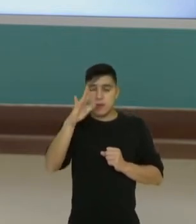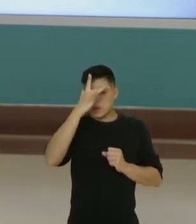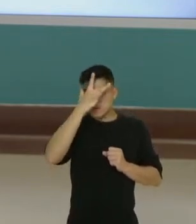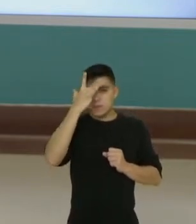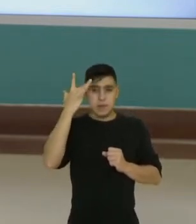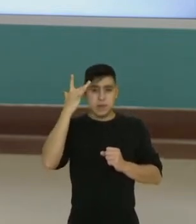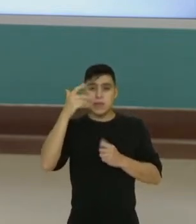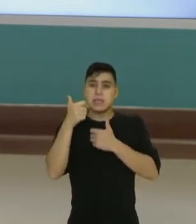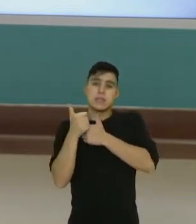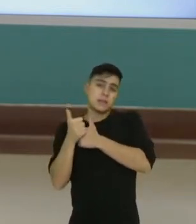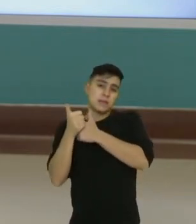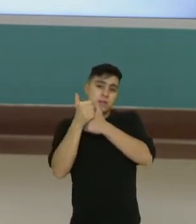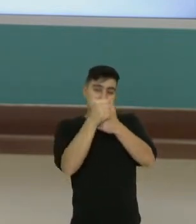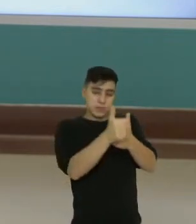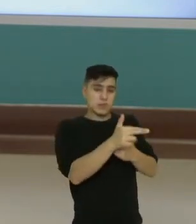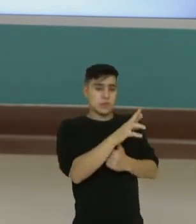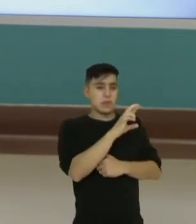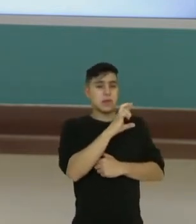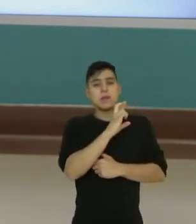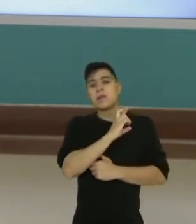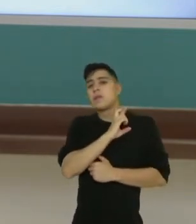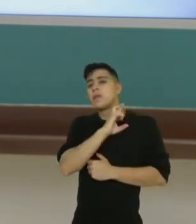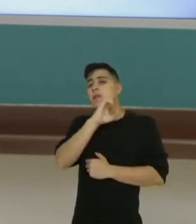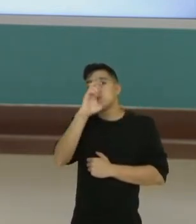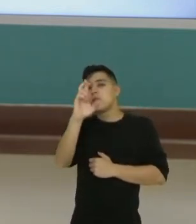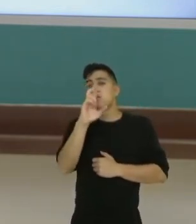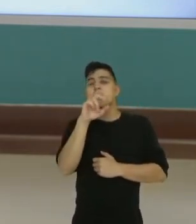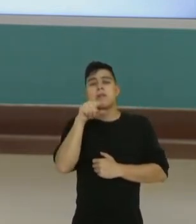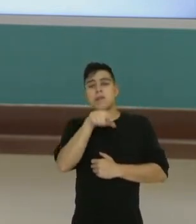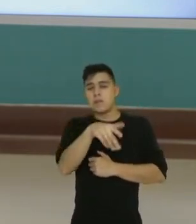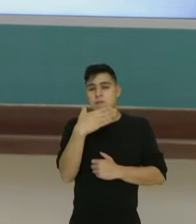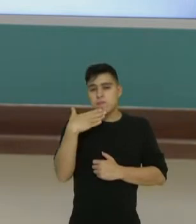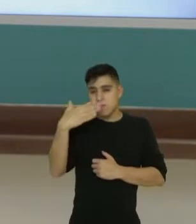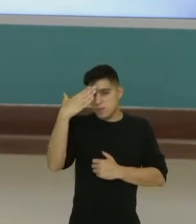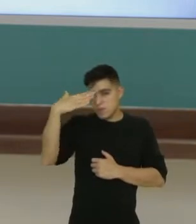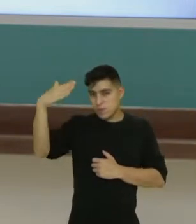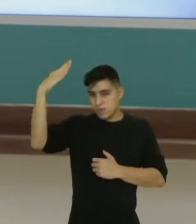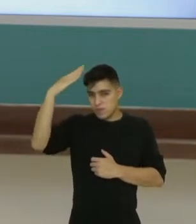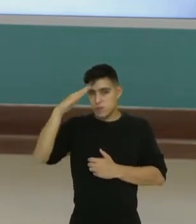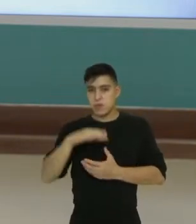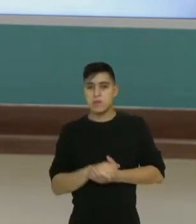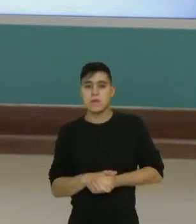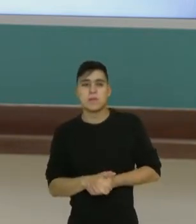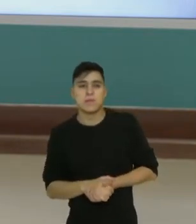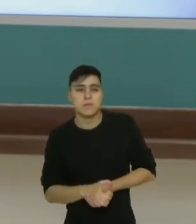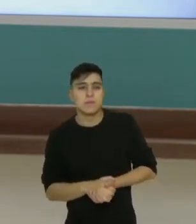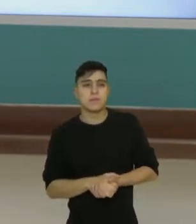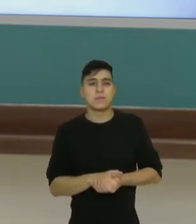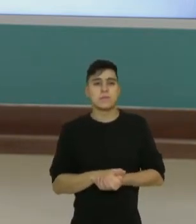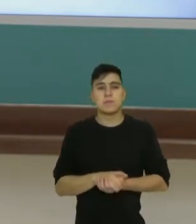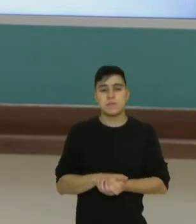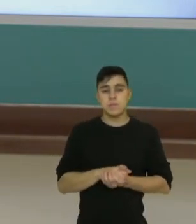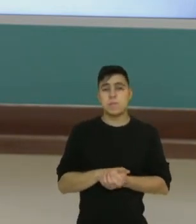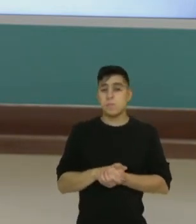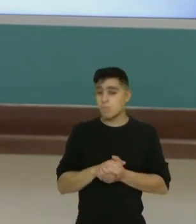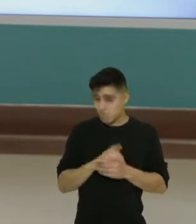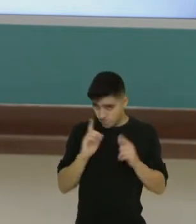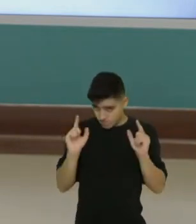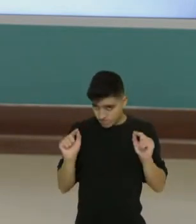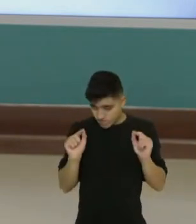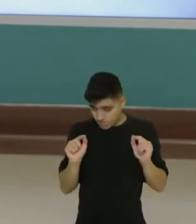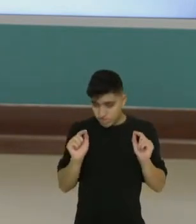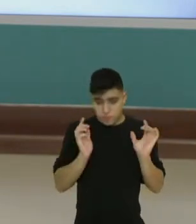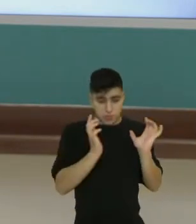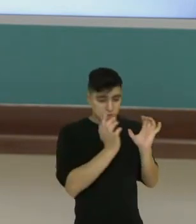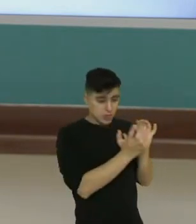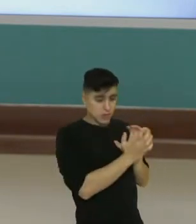planeta seguindo a religião islâmica ou muçulmana também, como é utilizada a terminologia. Dentro das